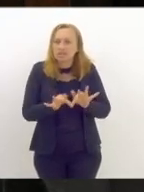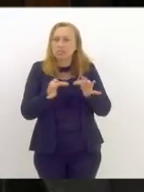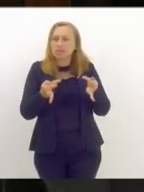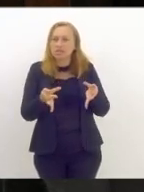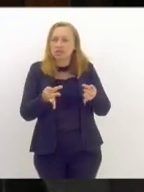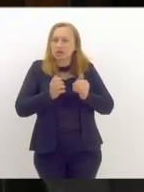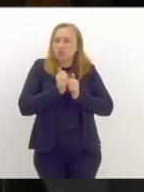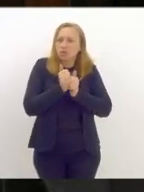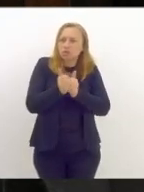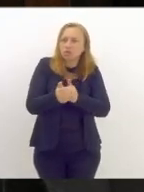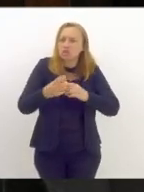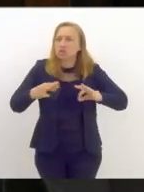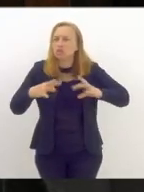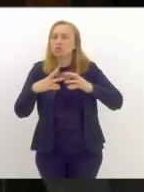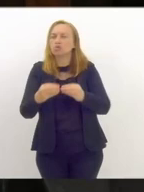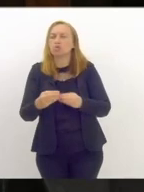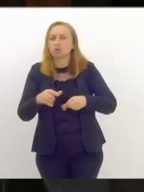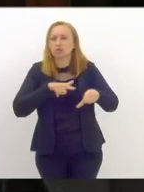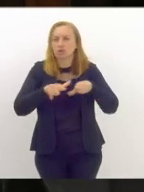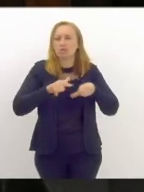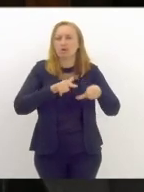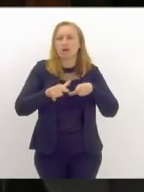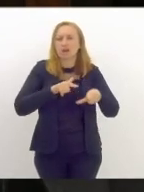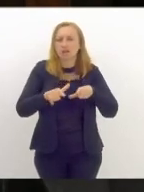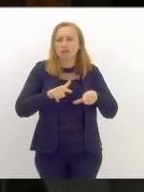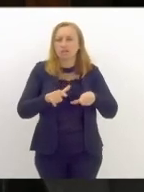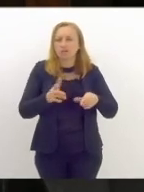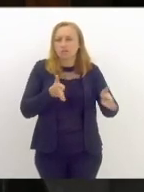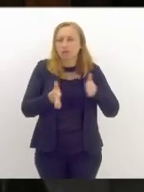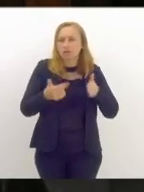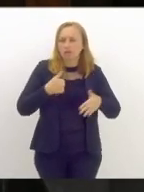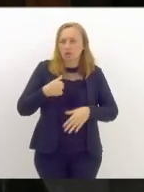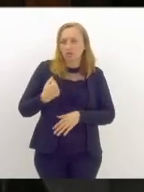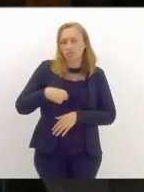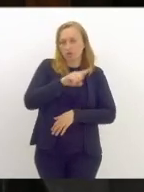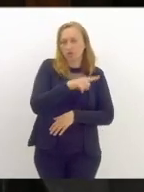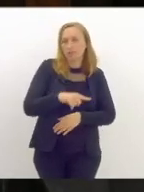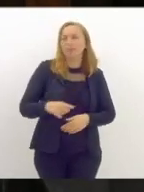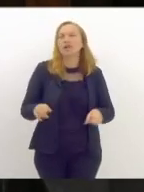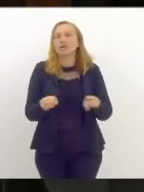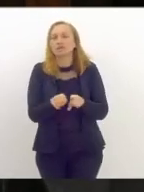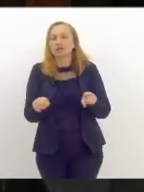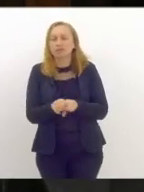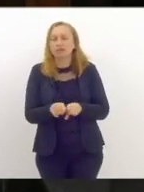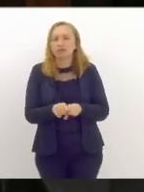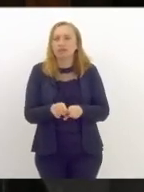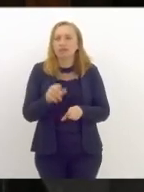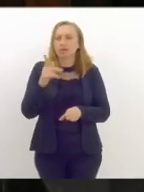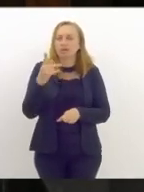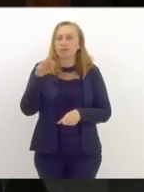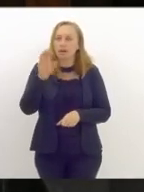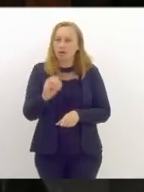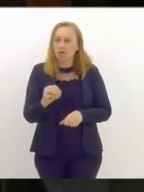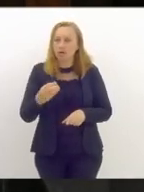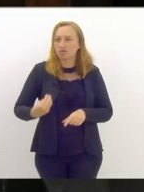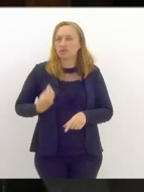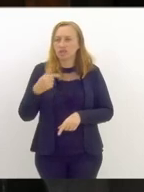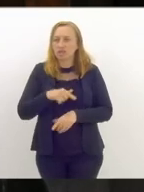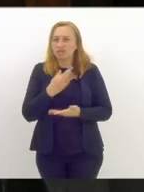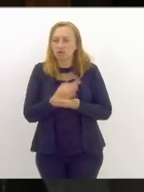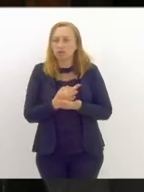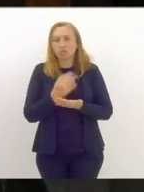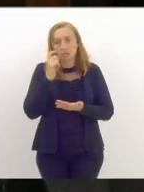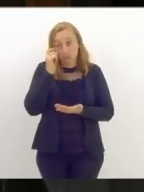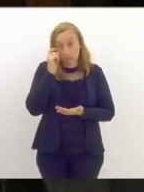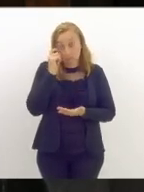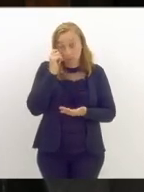senhora conduziu esse trabalho durante esse período que estava lá. Cumprimentar nosso acadêmico, Paulo Niemeyer, que não pôde estar aqui,